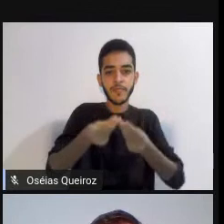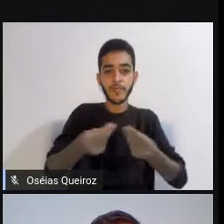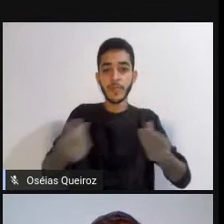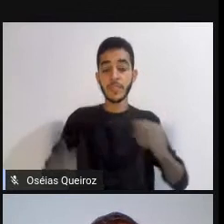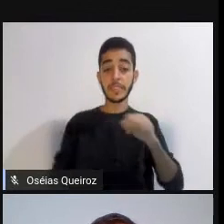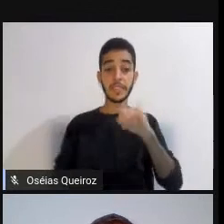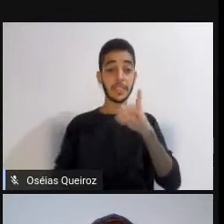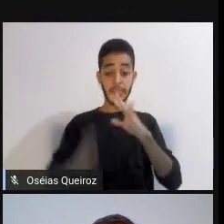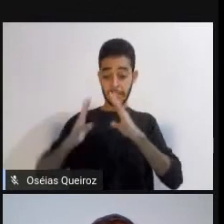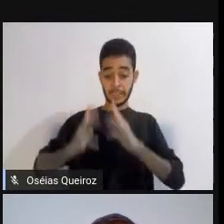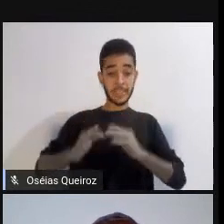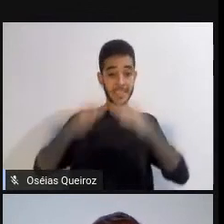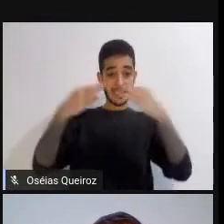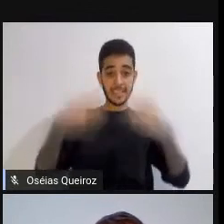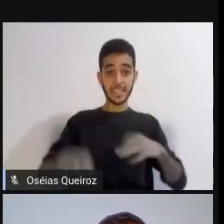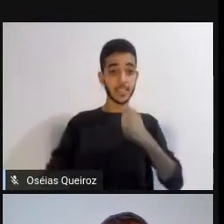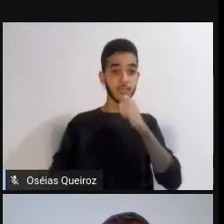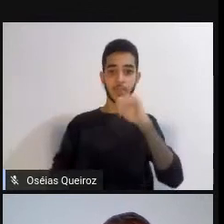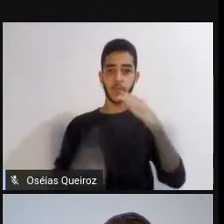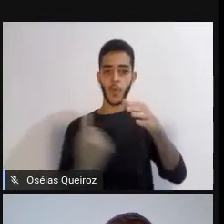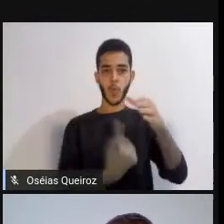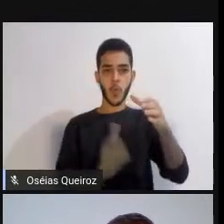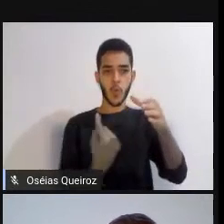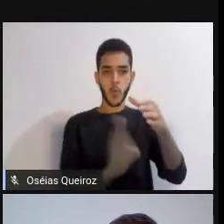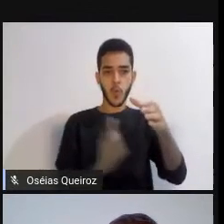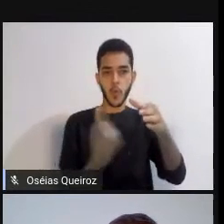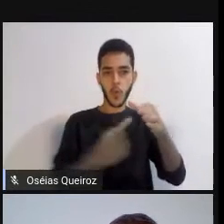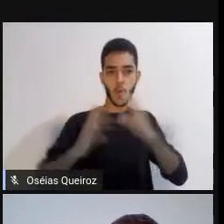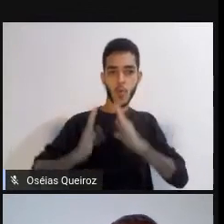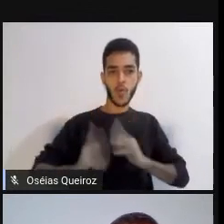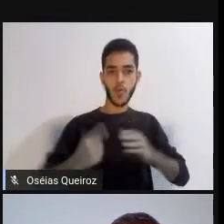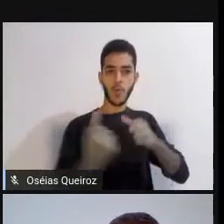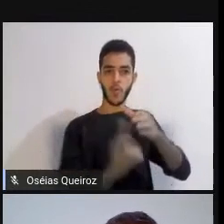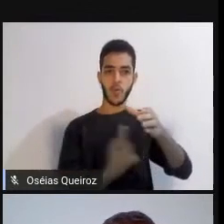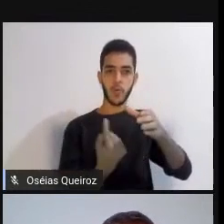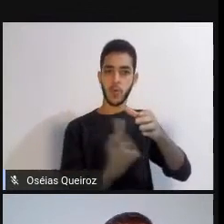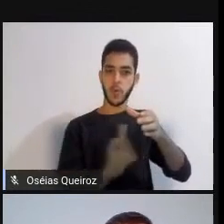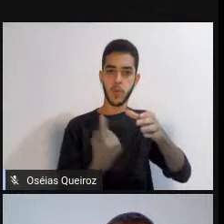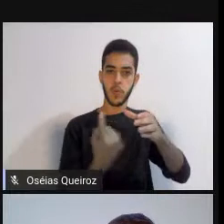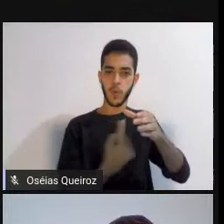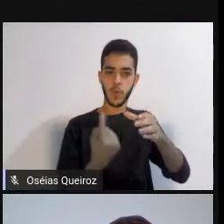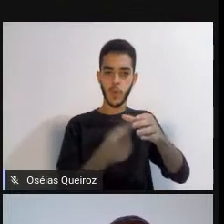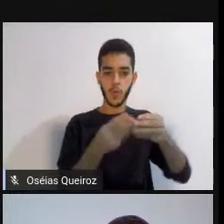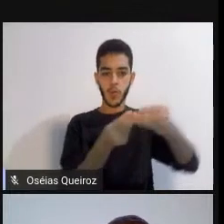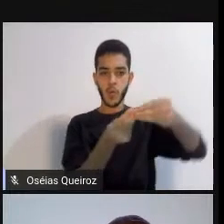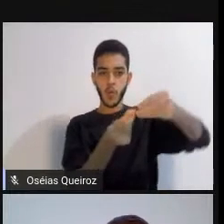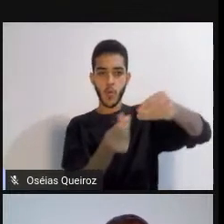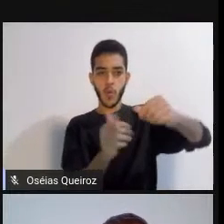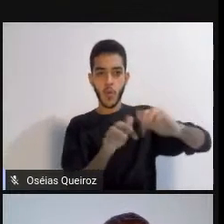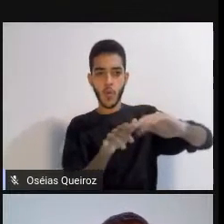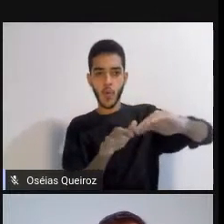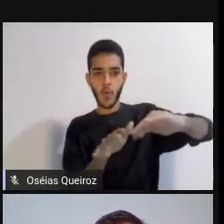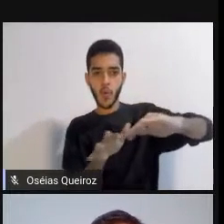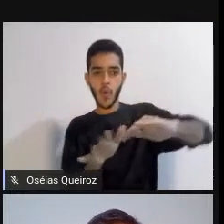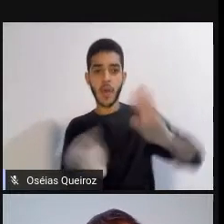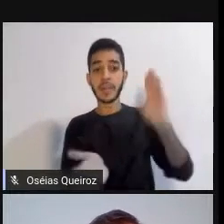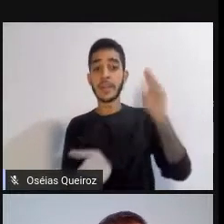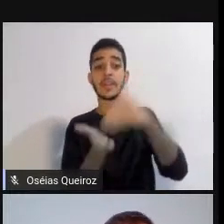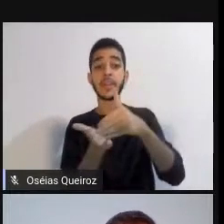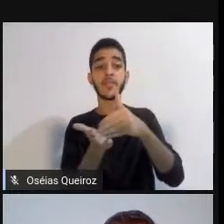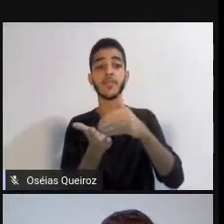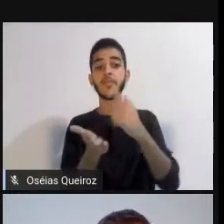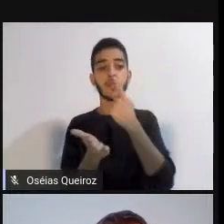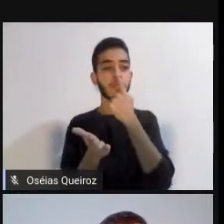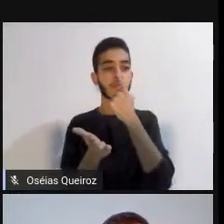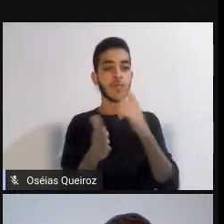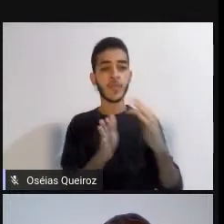devidamente filtradas, por exemplo, por uma máquina, ou elas cheguem até o esgoto, elas vão acabar chegando até o